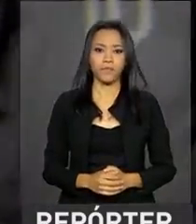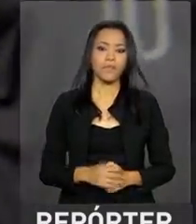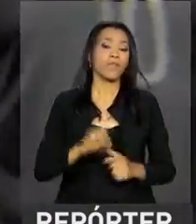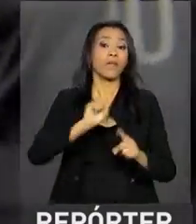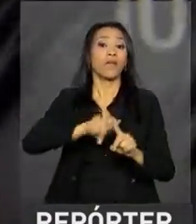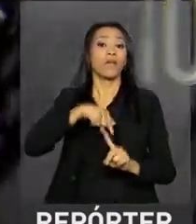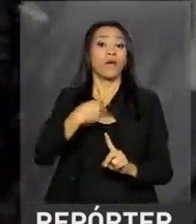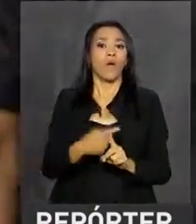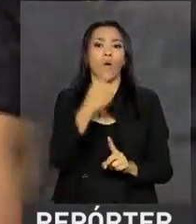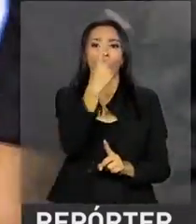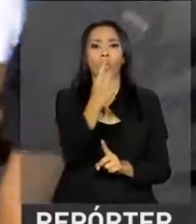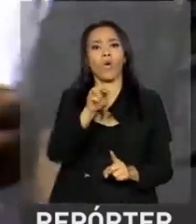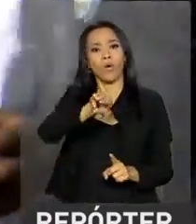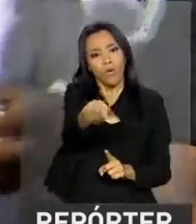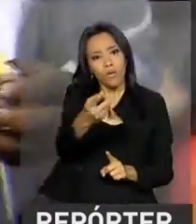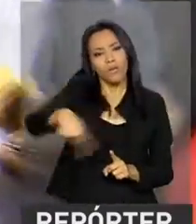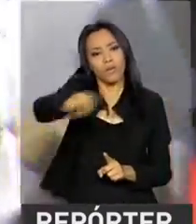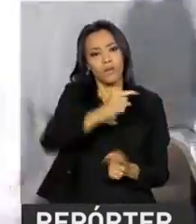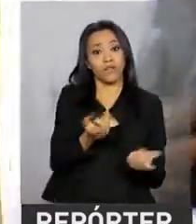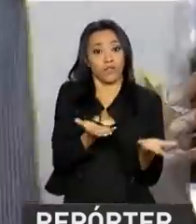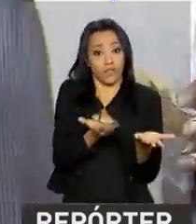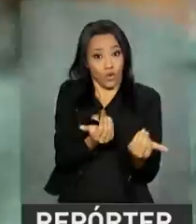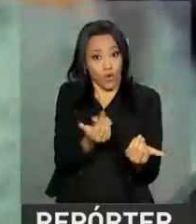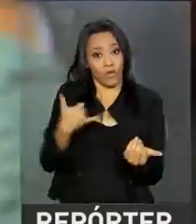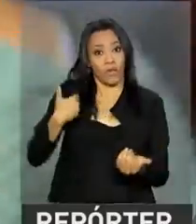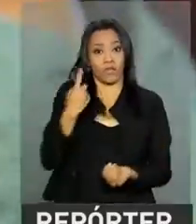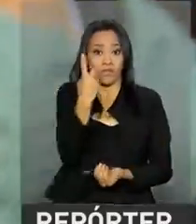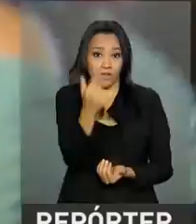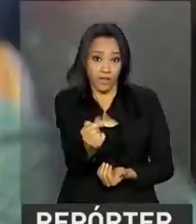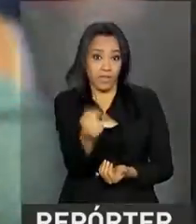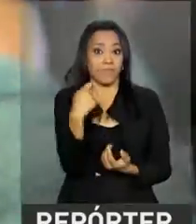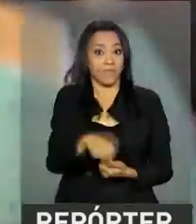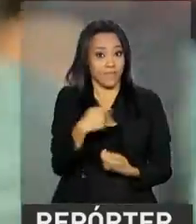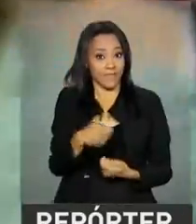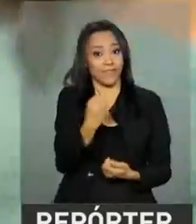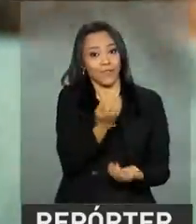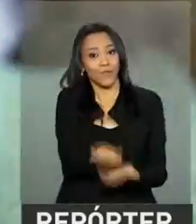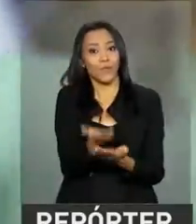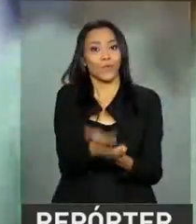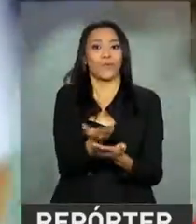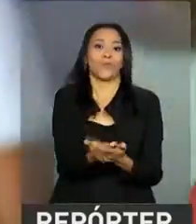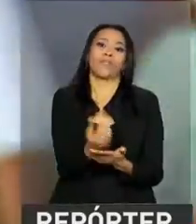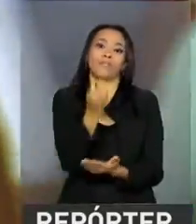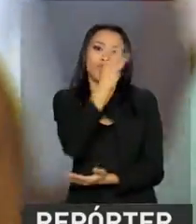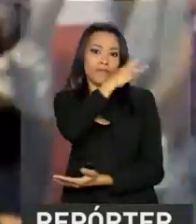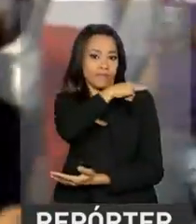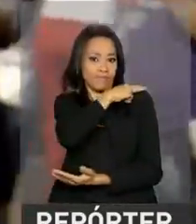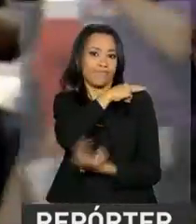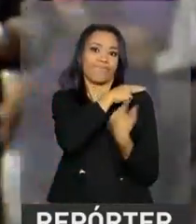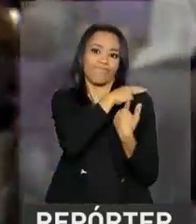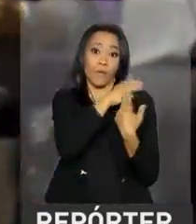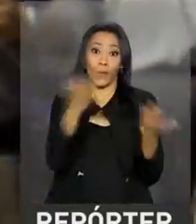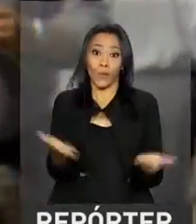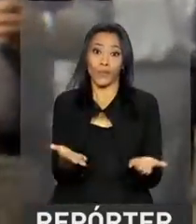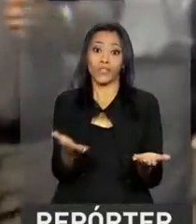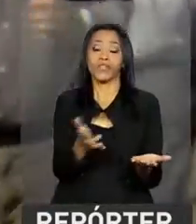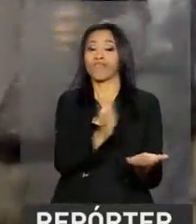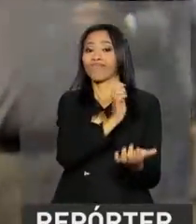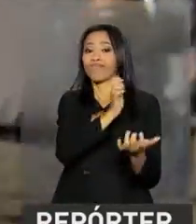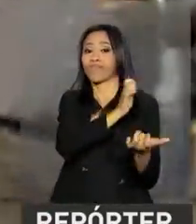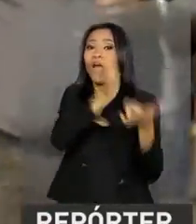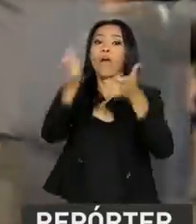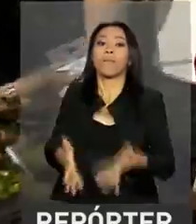Mais de 1 milhão de jovens de 17 anos que deveriam estar no terceiro ano do ensino médio estão hoje fora